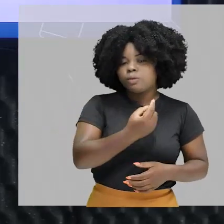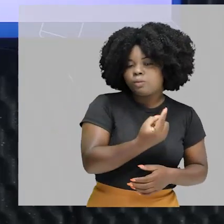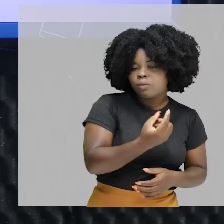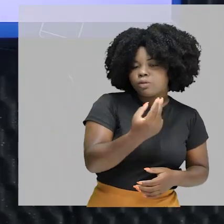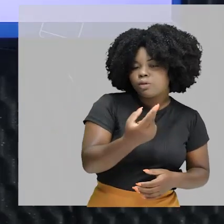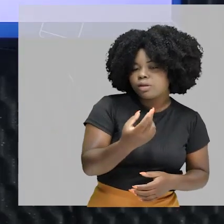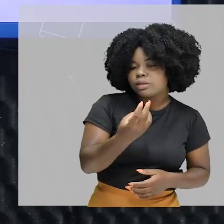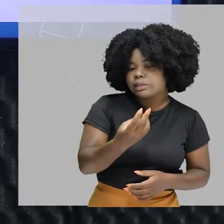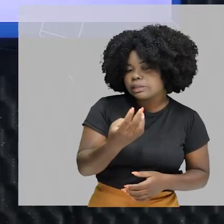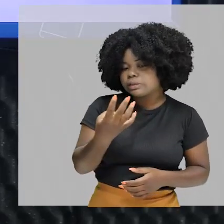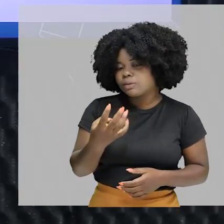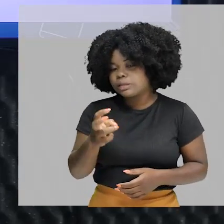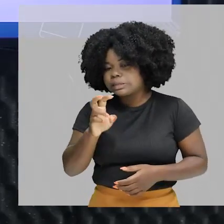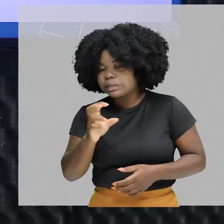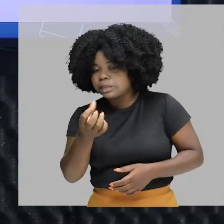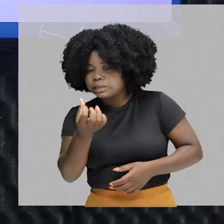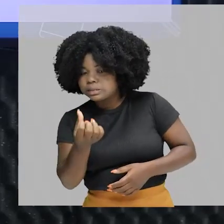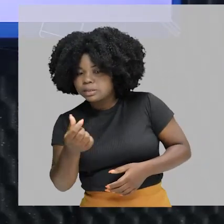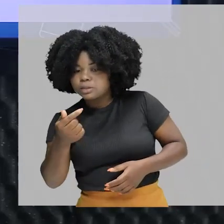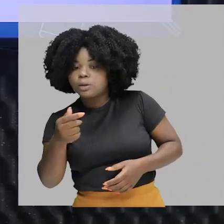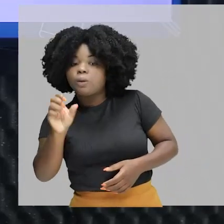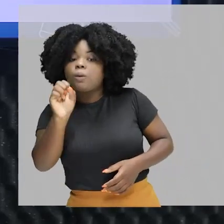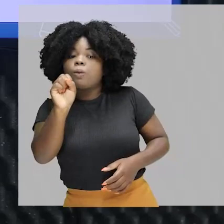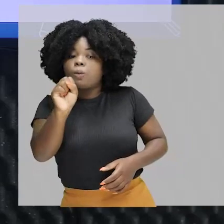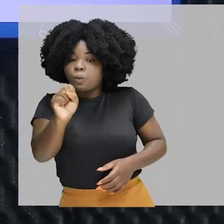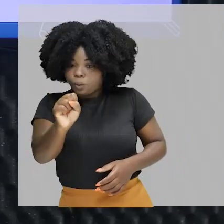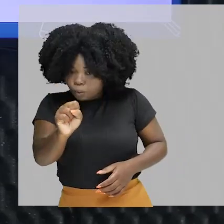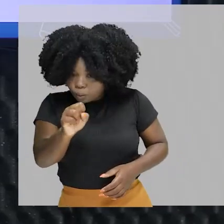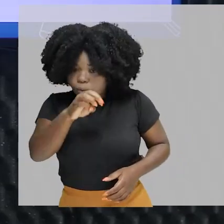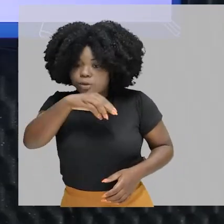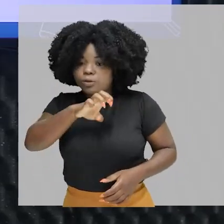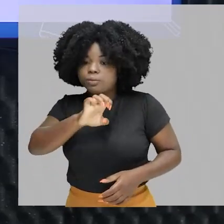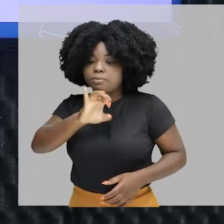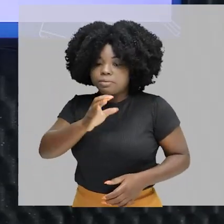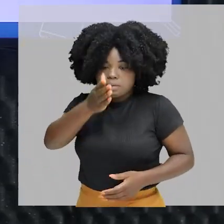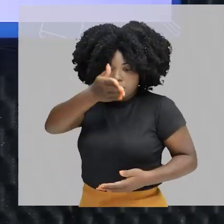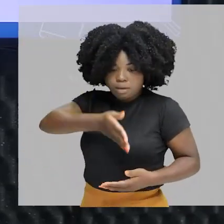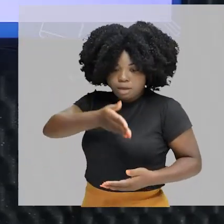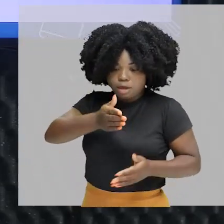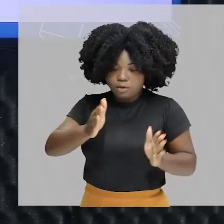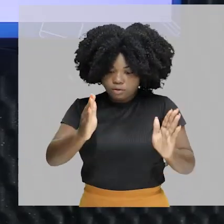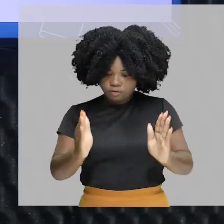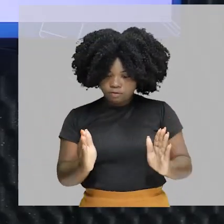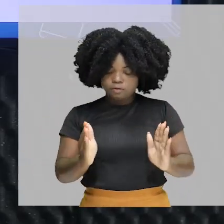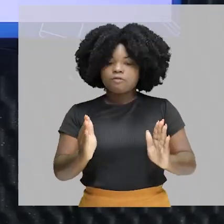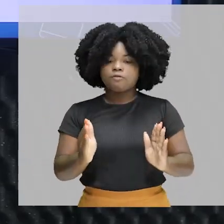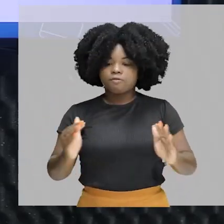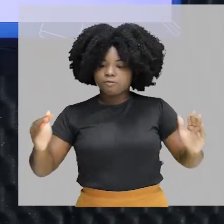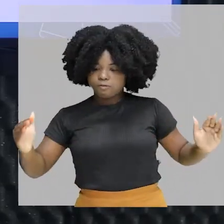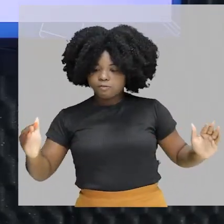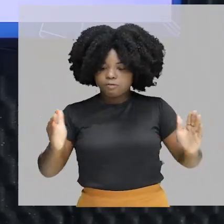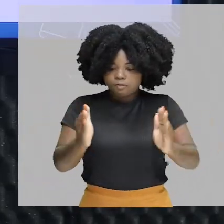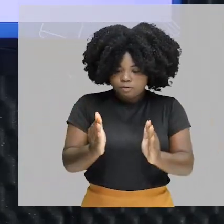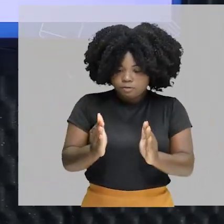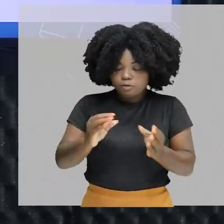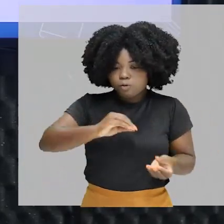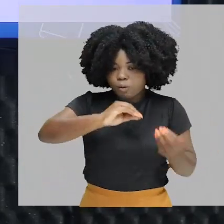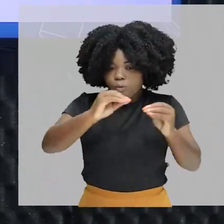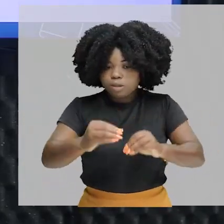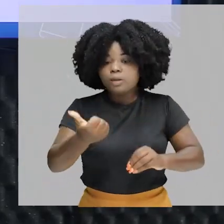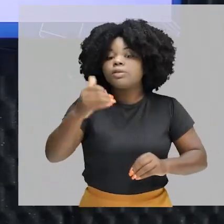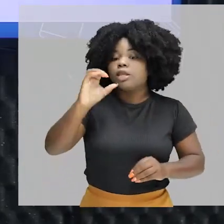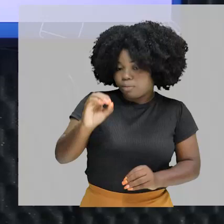2, 3, 4, 5, 6, 7, 8 meios foram inseridos, tá? Então, eu tenho